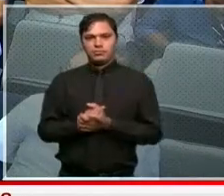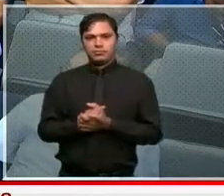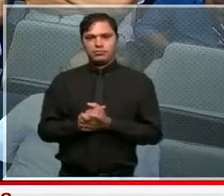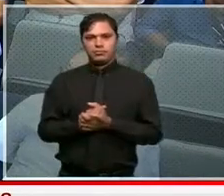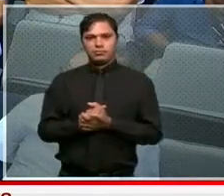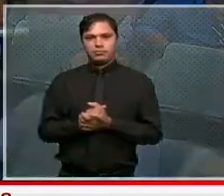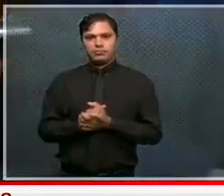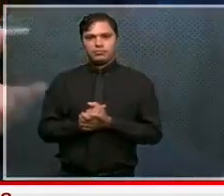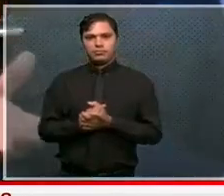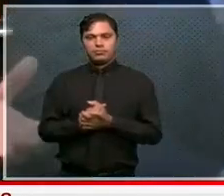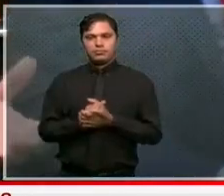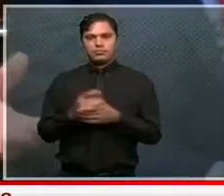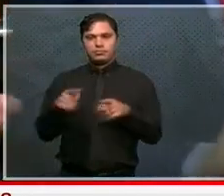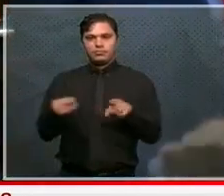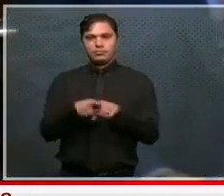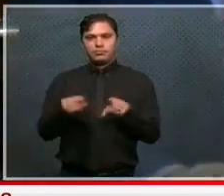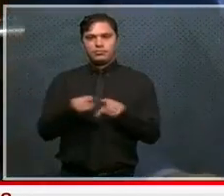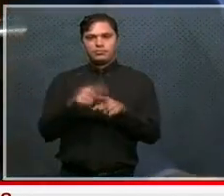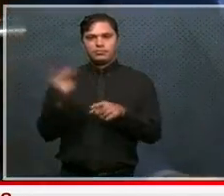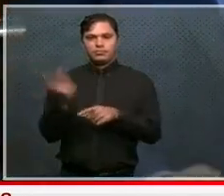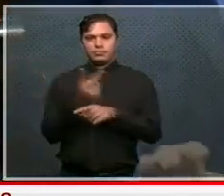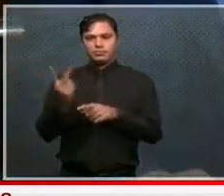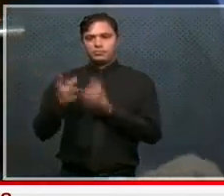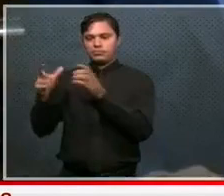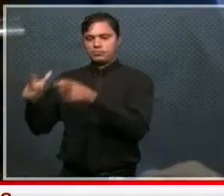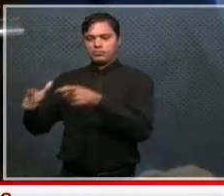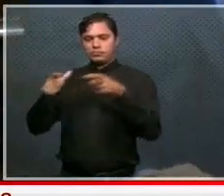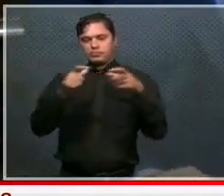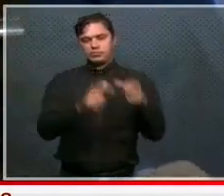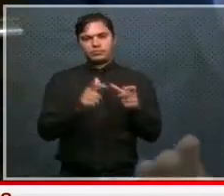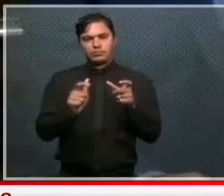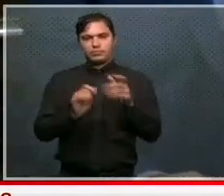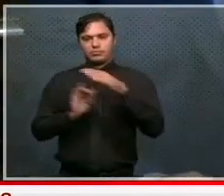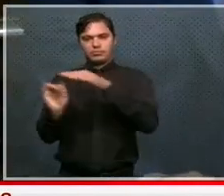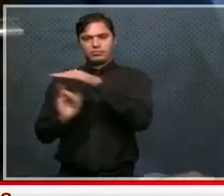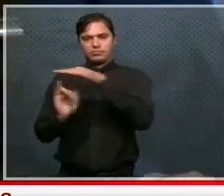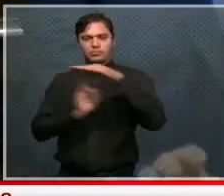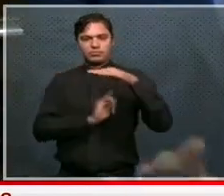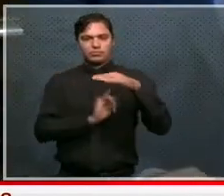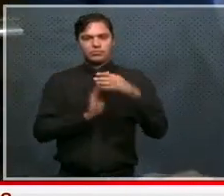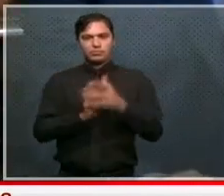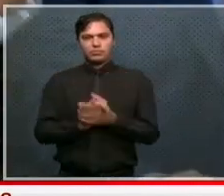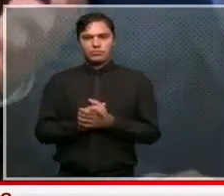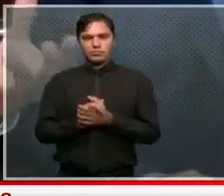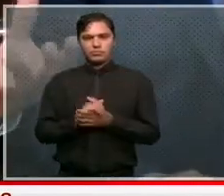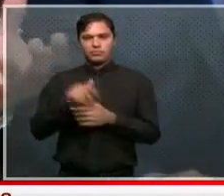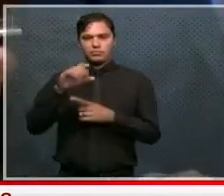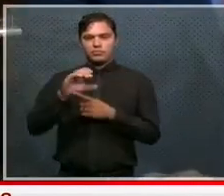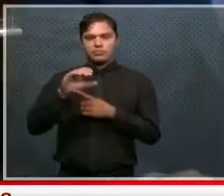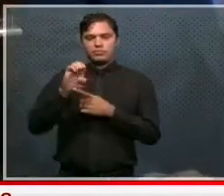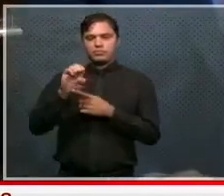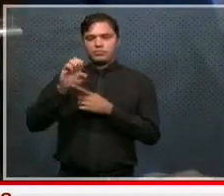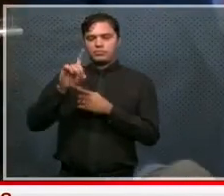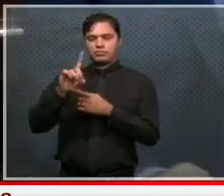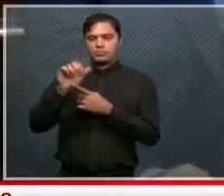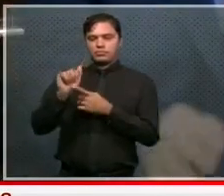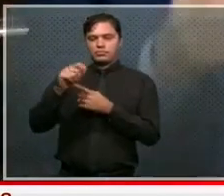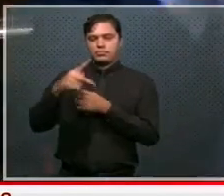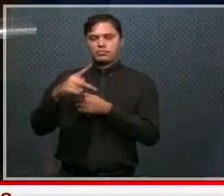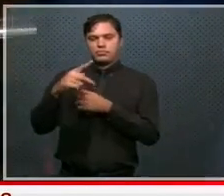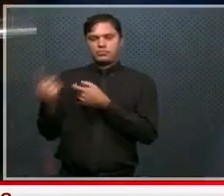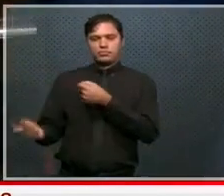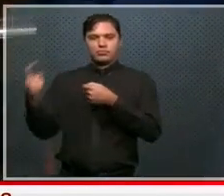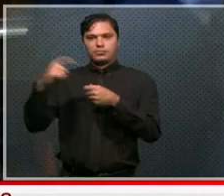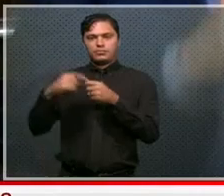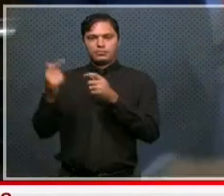o estado agora conta com dois ambientes institucionais presidente a cedap que vai se voltar